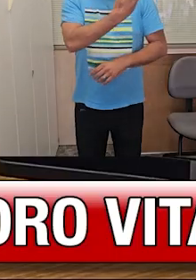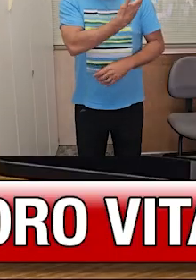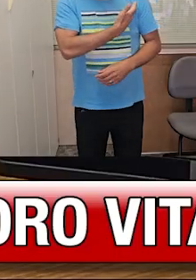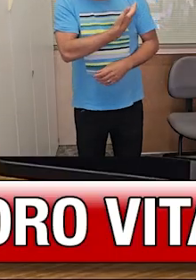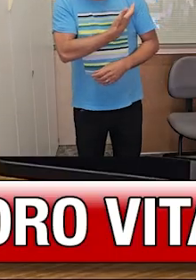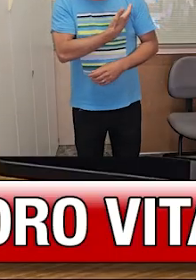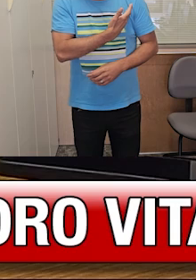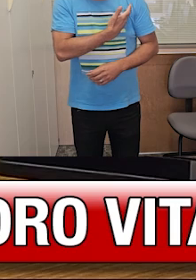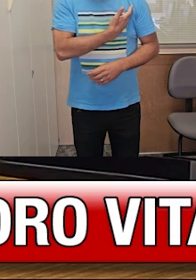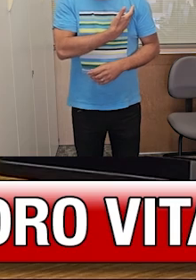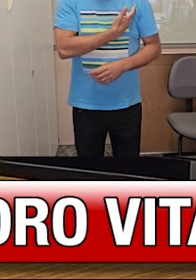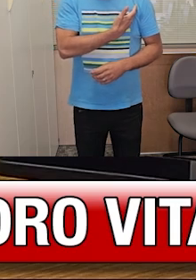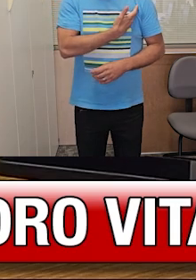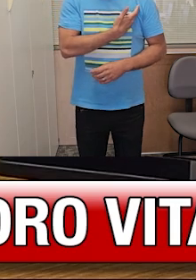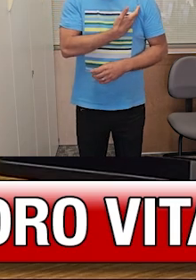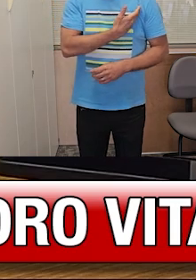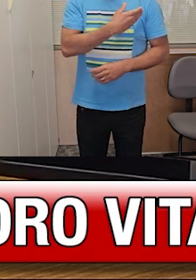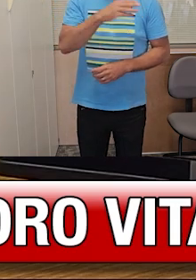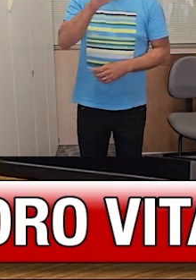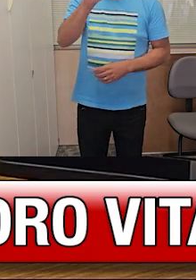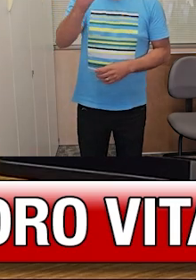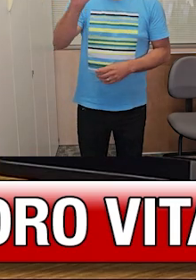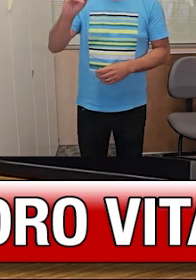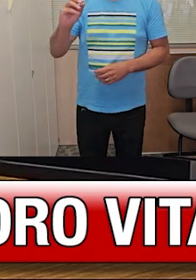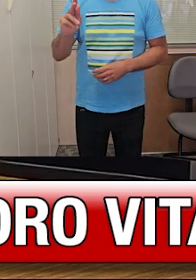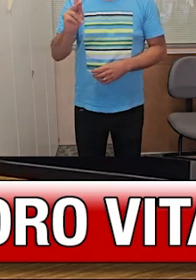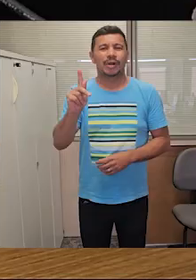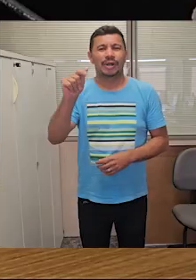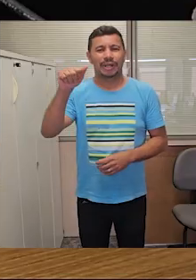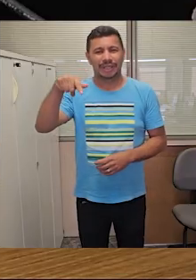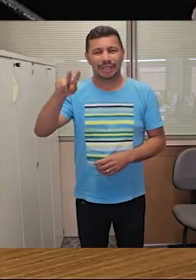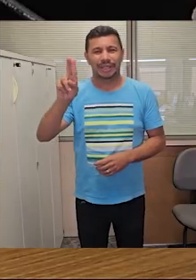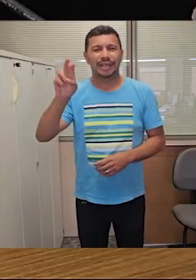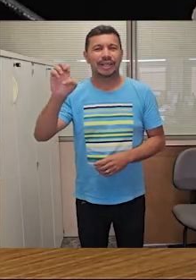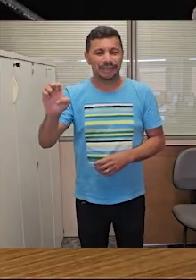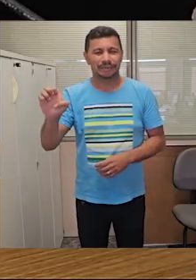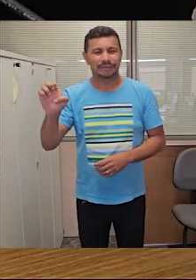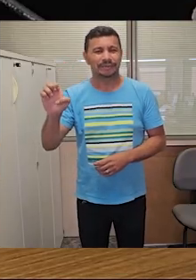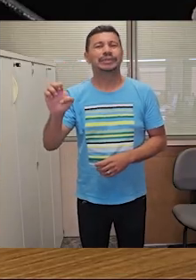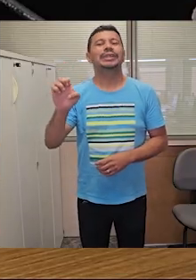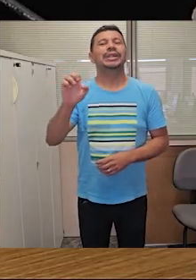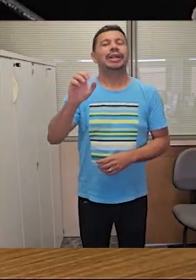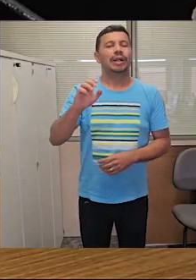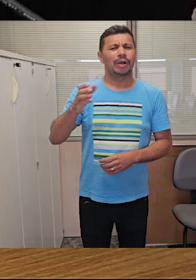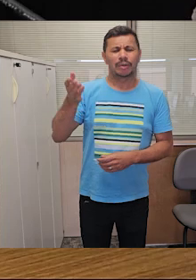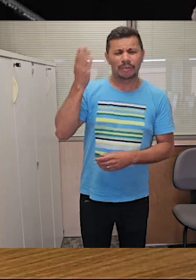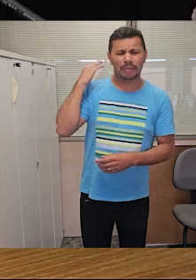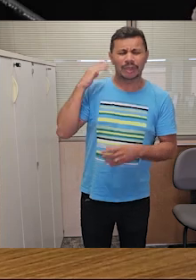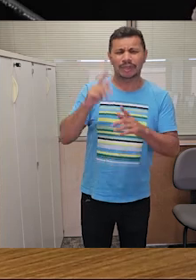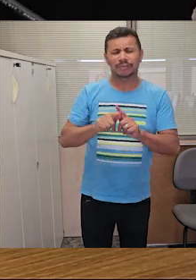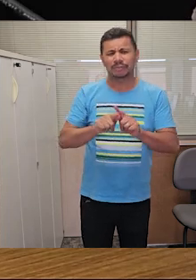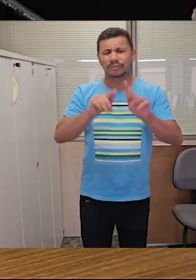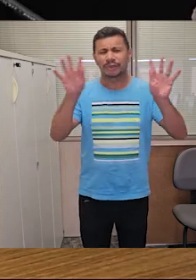companheiraço, o companheiro Roque Aparecido da Silva, que na greve